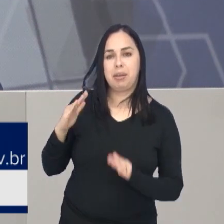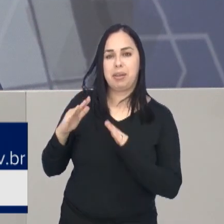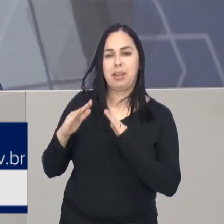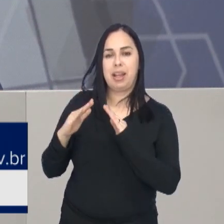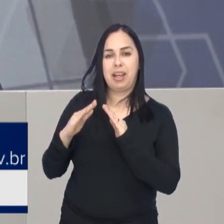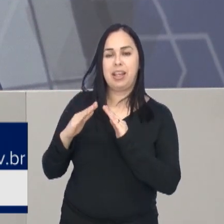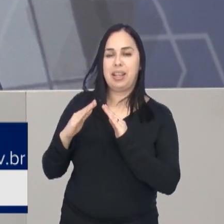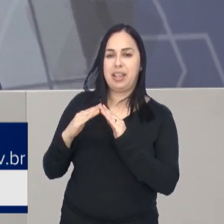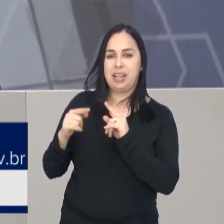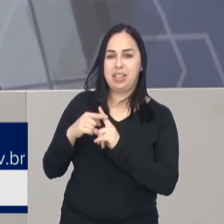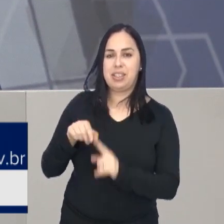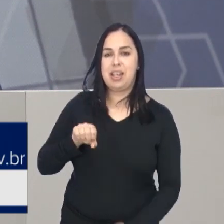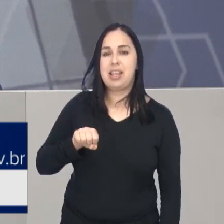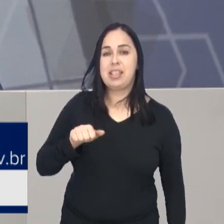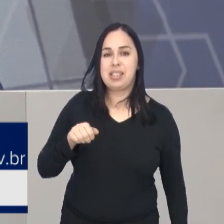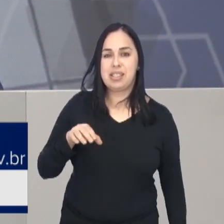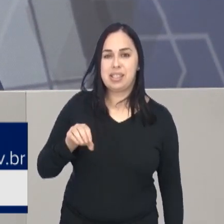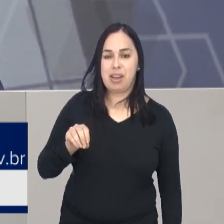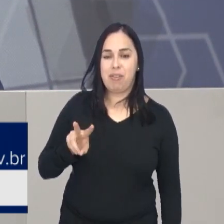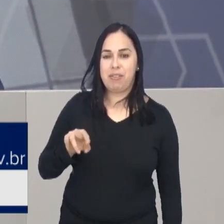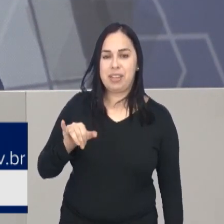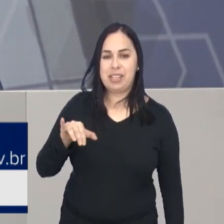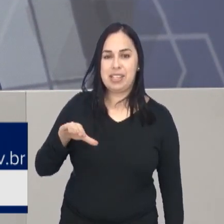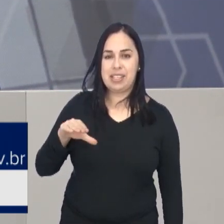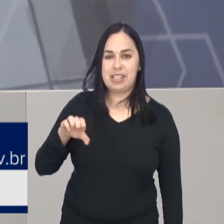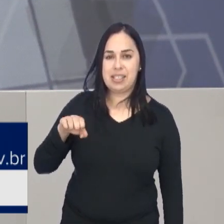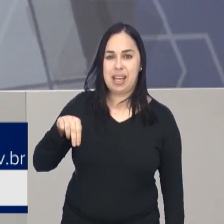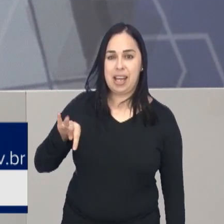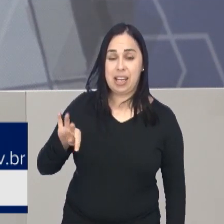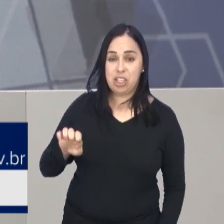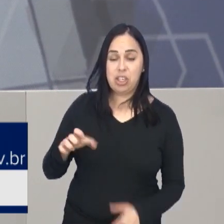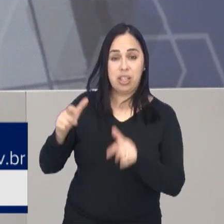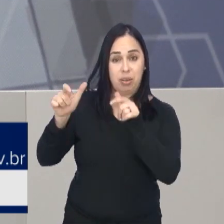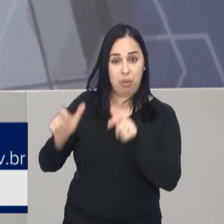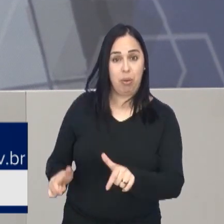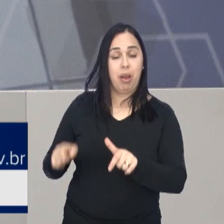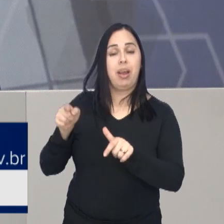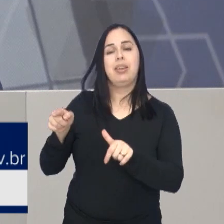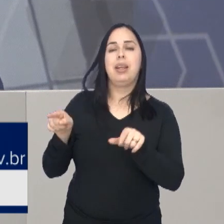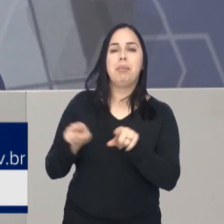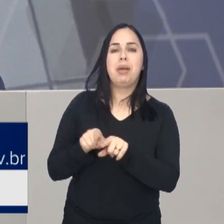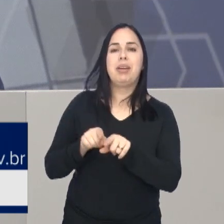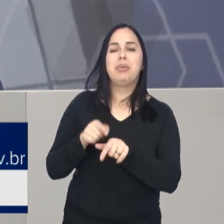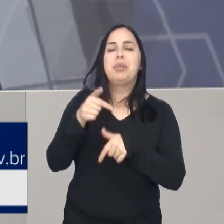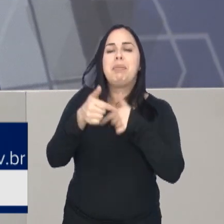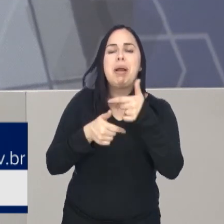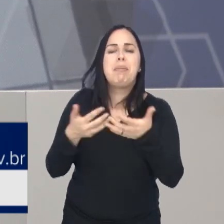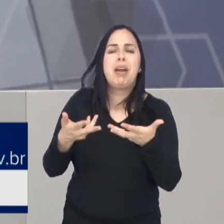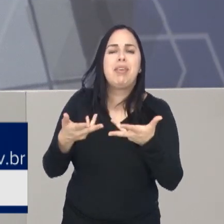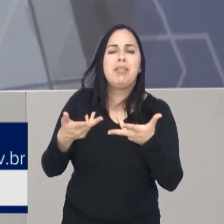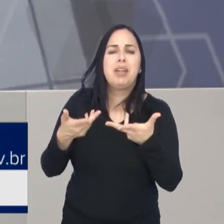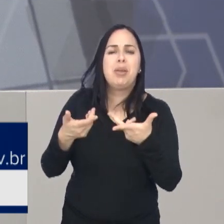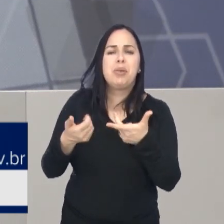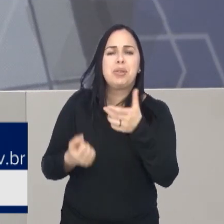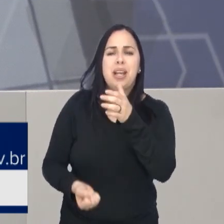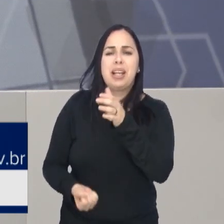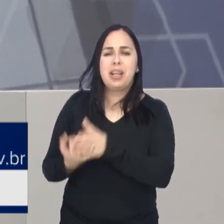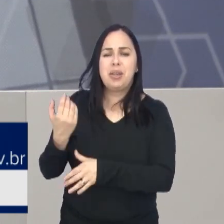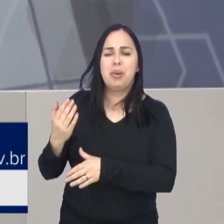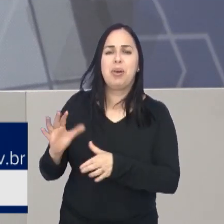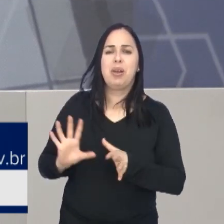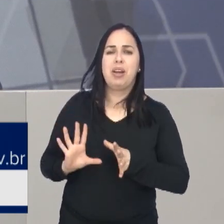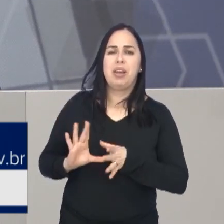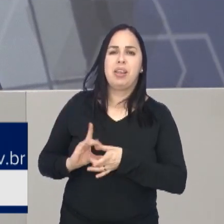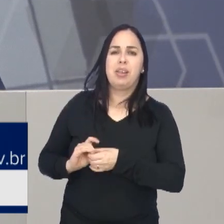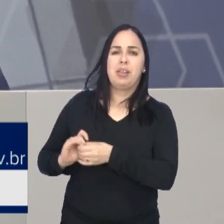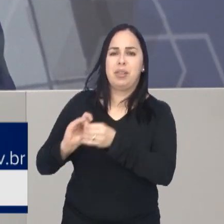São Vicente e tem um trabalho belíssimo na região leste, inclusive da cooperativa que ele fundou ali